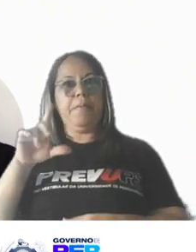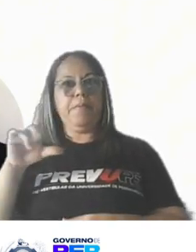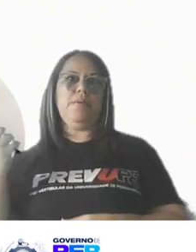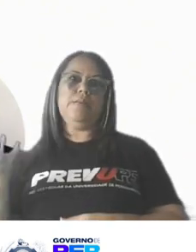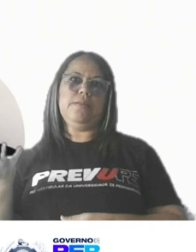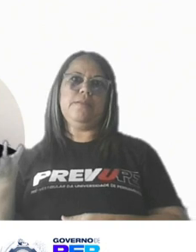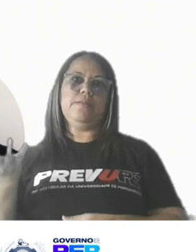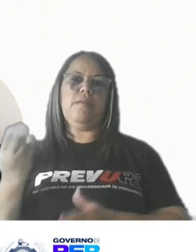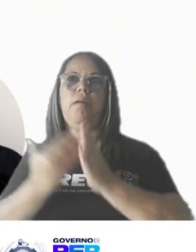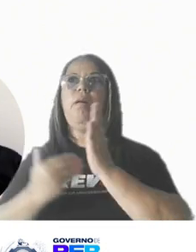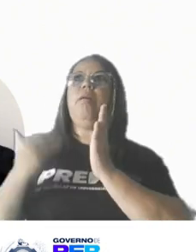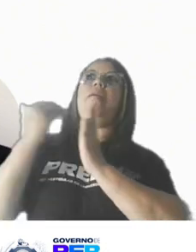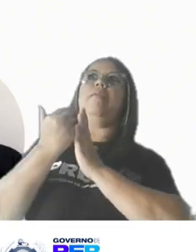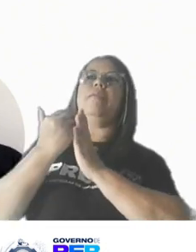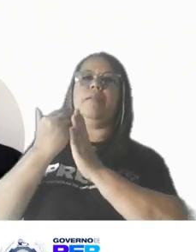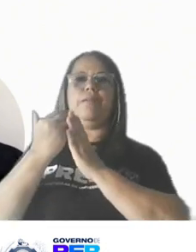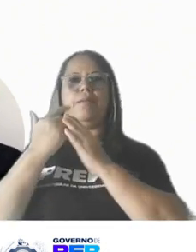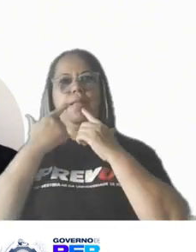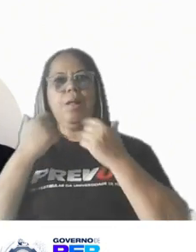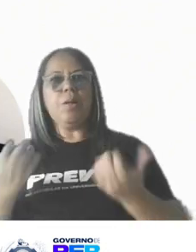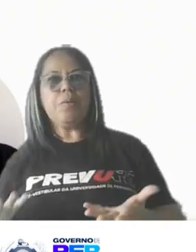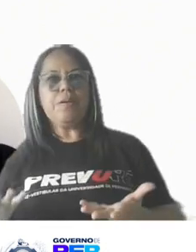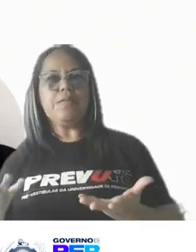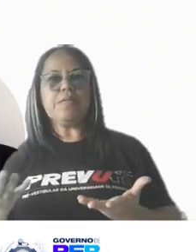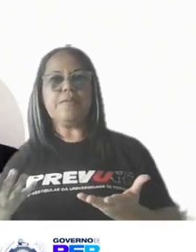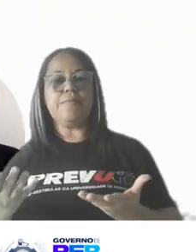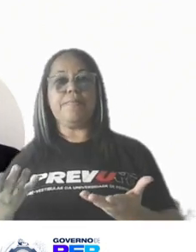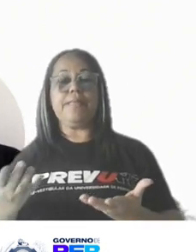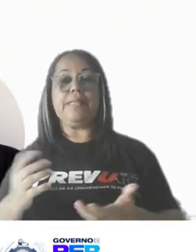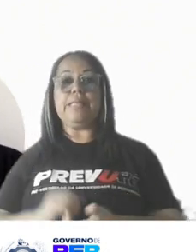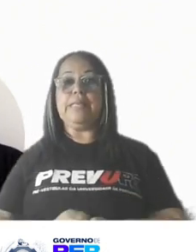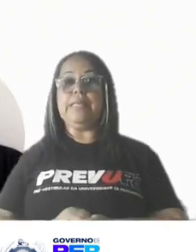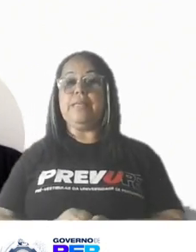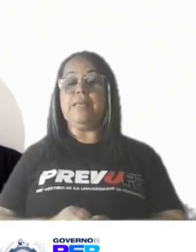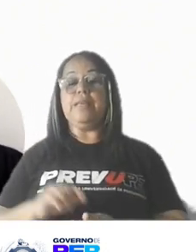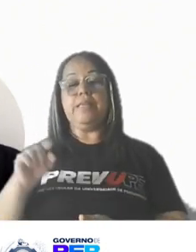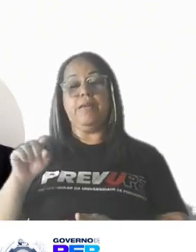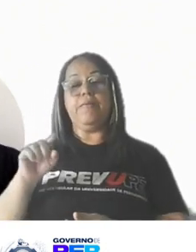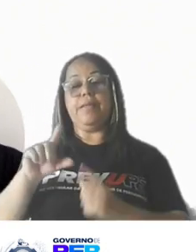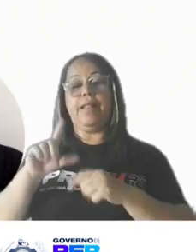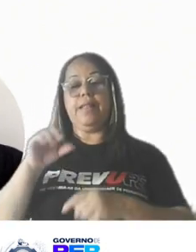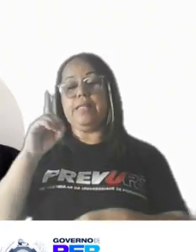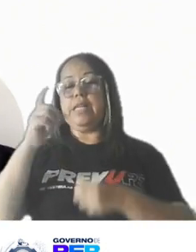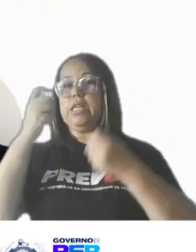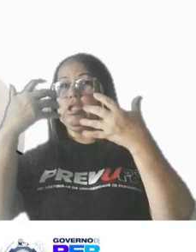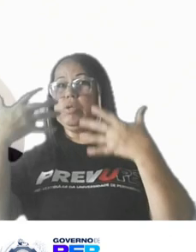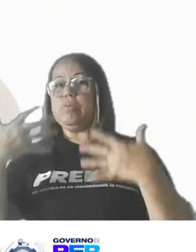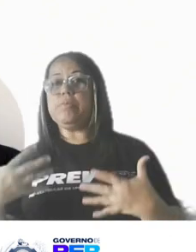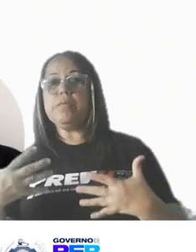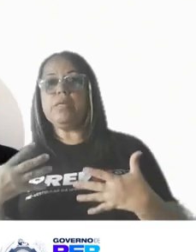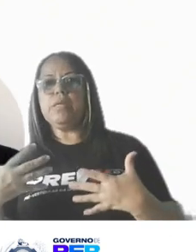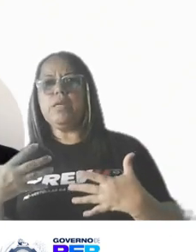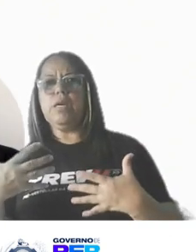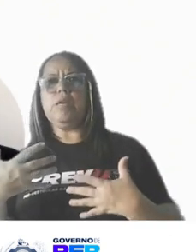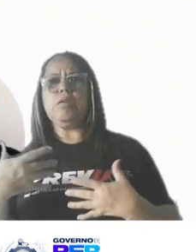na linguística, o exagero na linguagem. E a letra D fala que no trecho um aparelho diabólico de alta